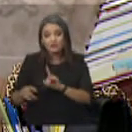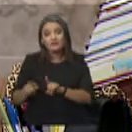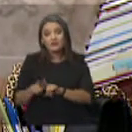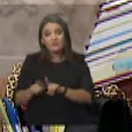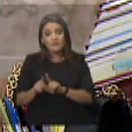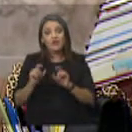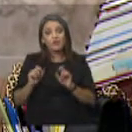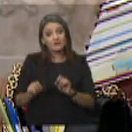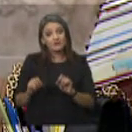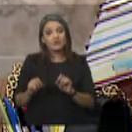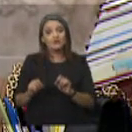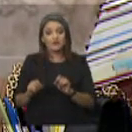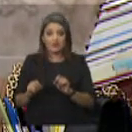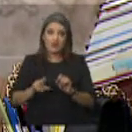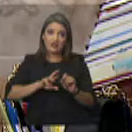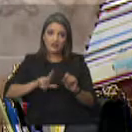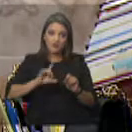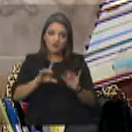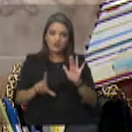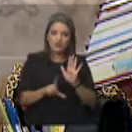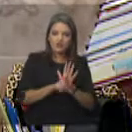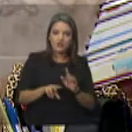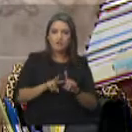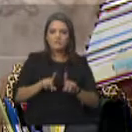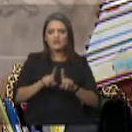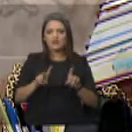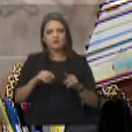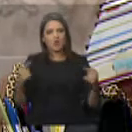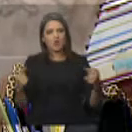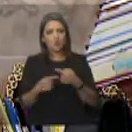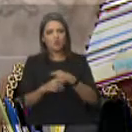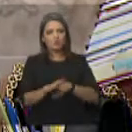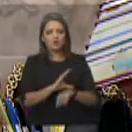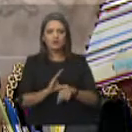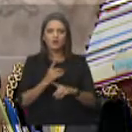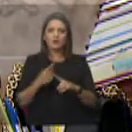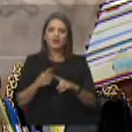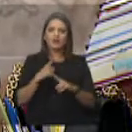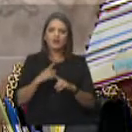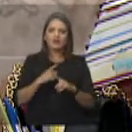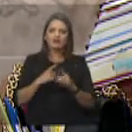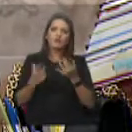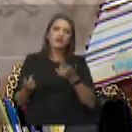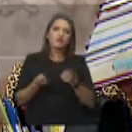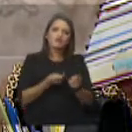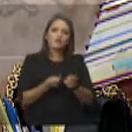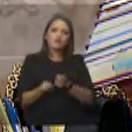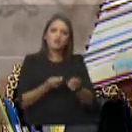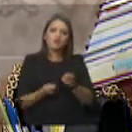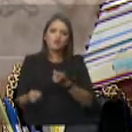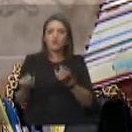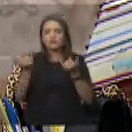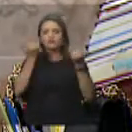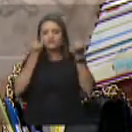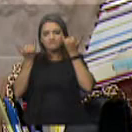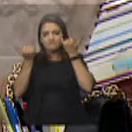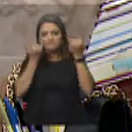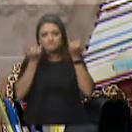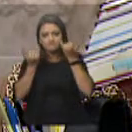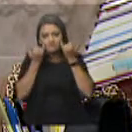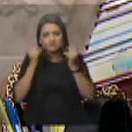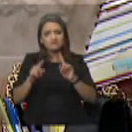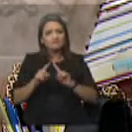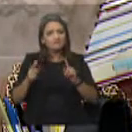transbordar dos limites da lei, violaria a Constituição por propiciar o tratamento de dados cidadãos sem a